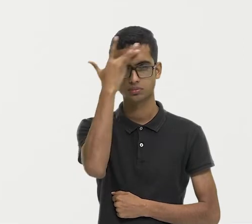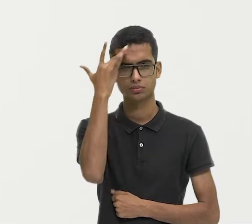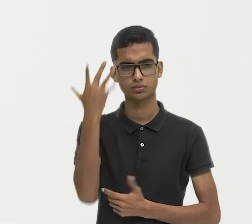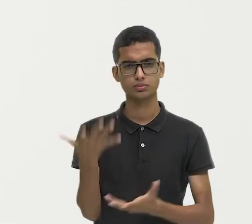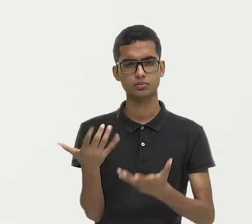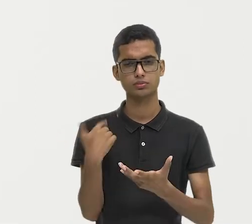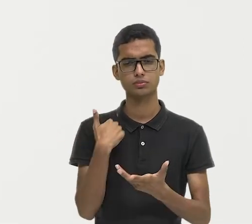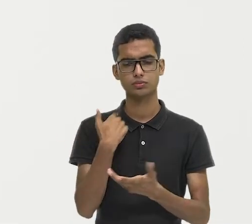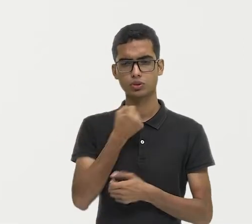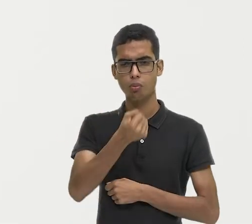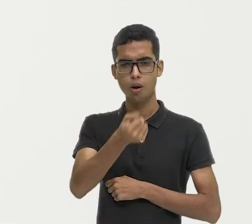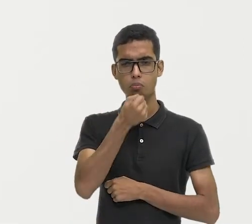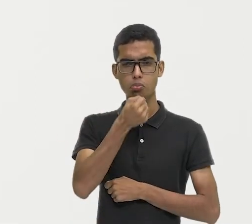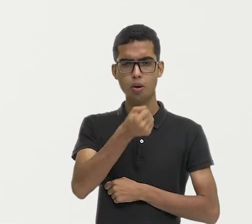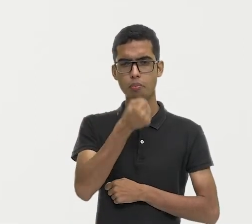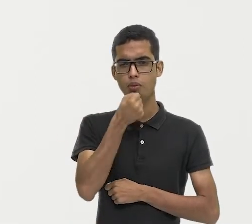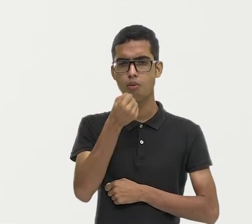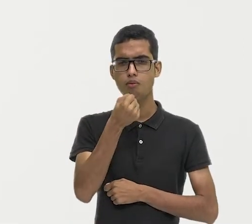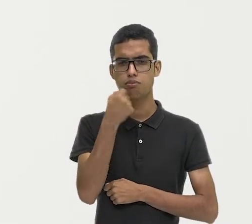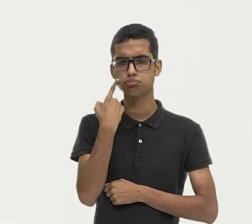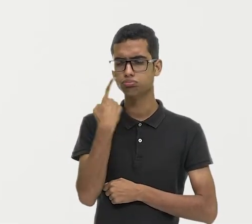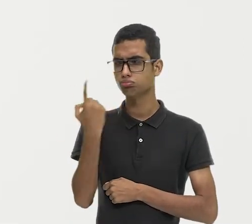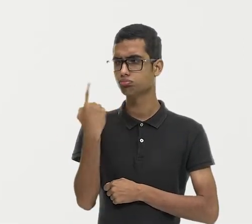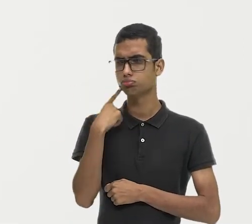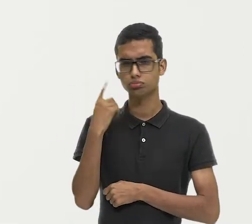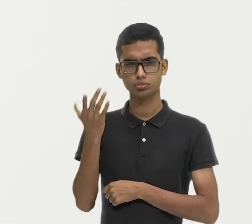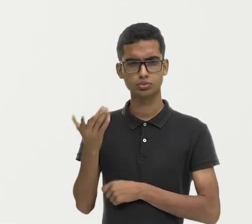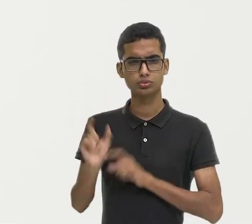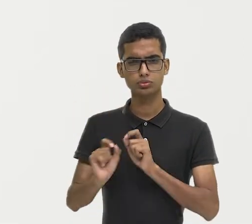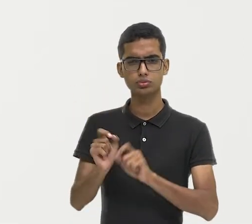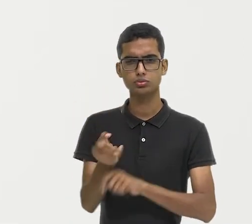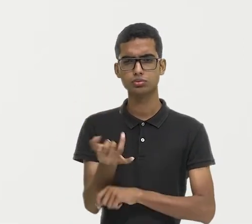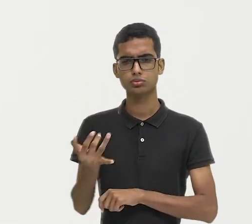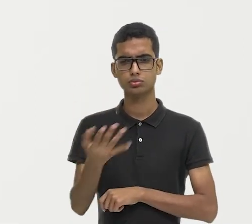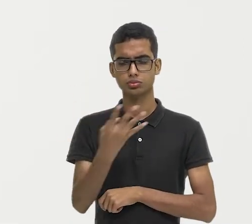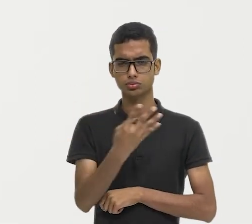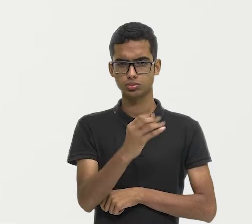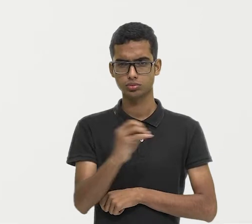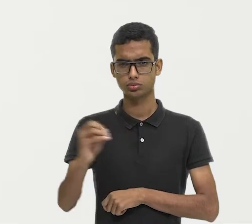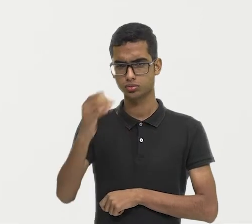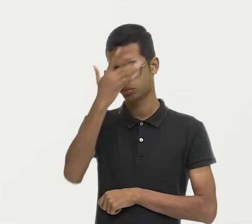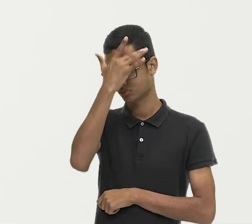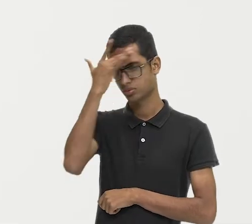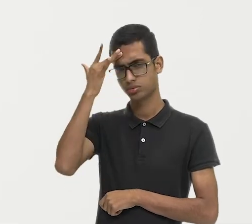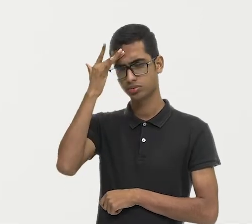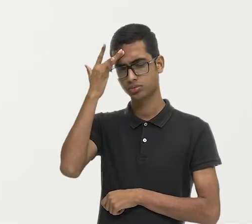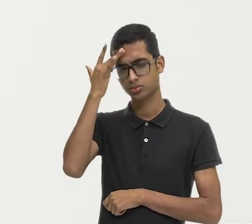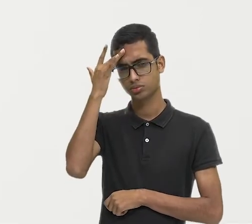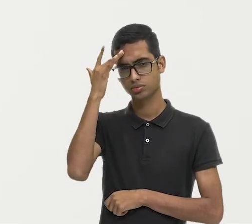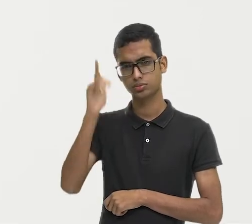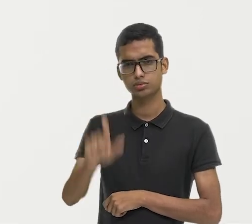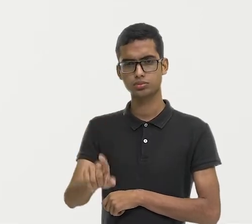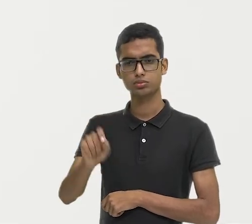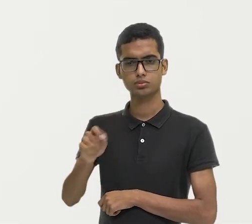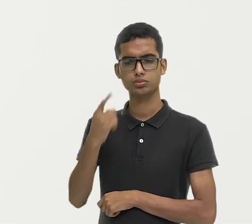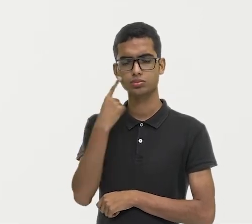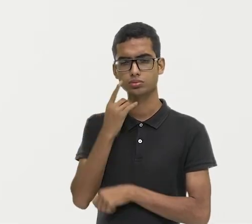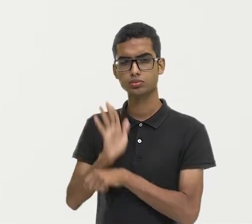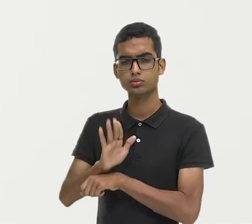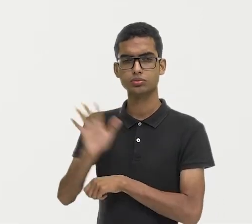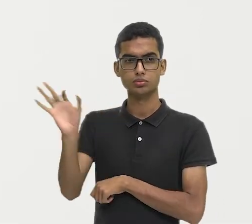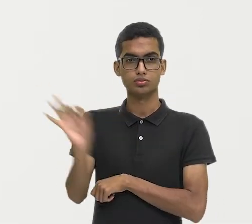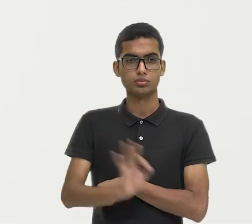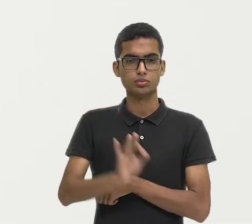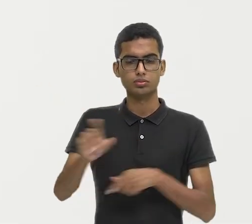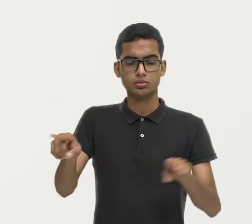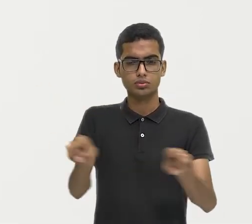de pessoas entrevistadas para verificar sua preferência foi de 400 pessoas. E,